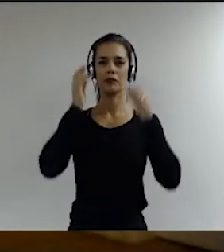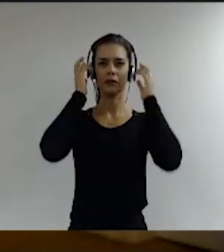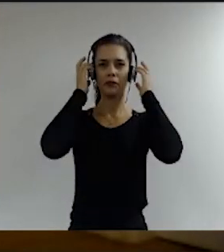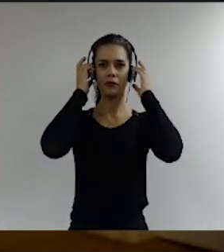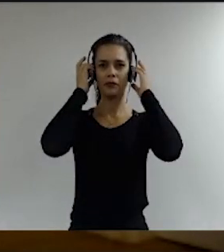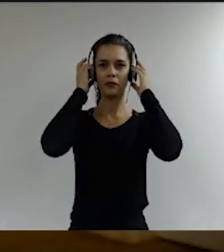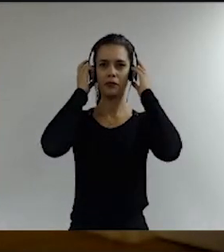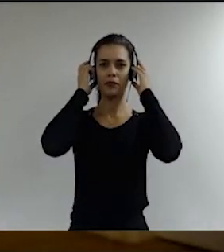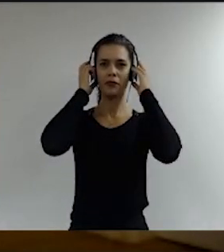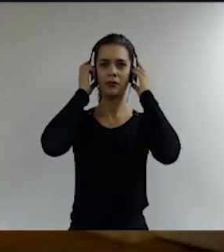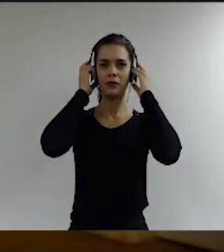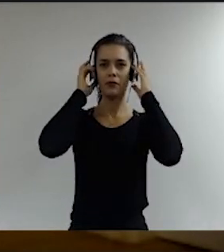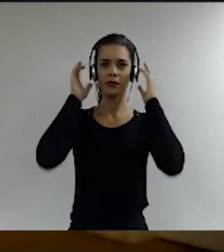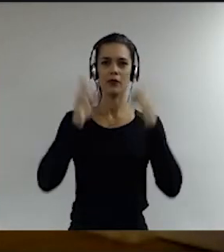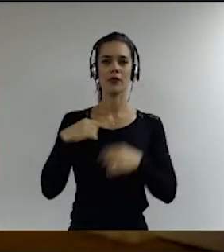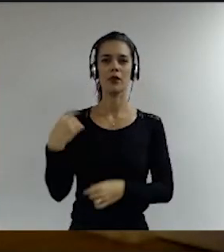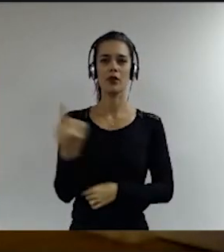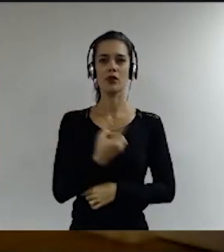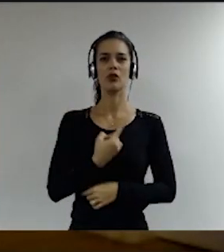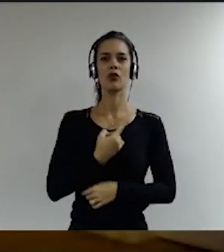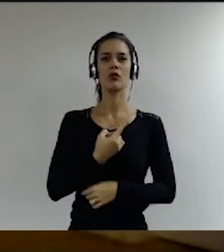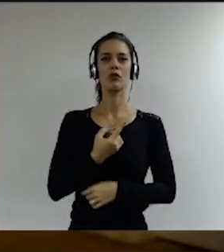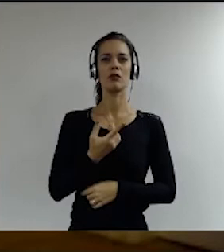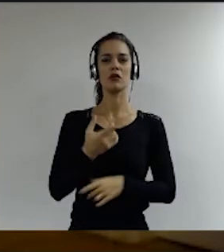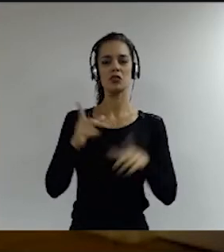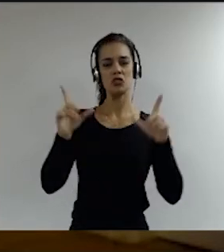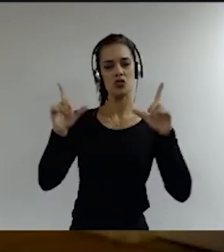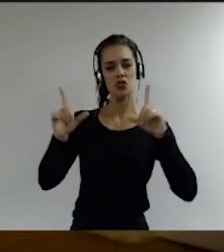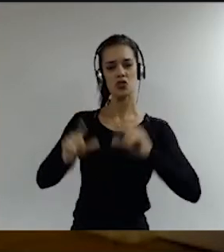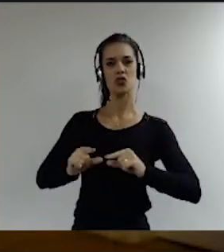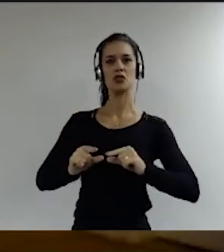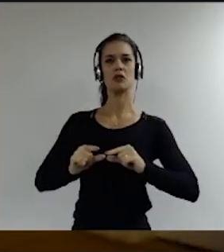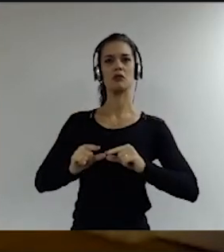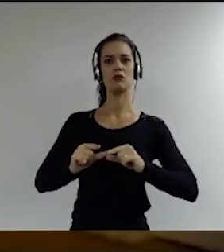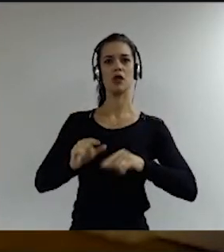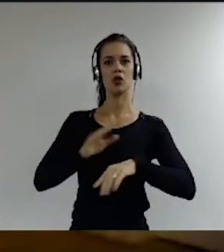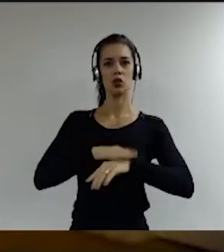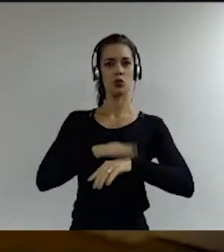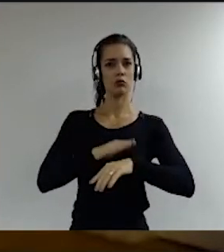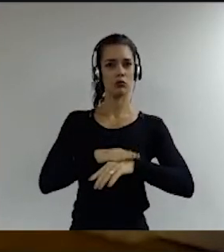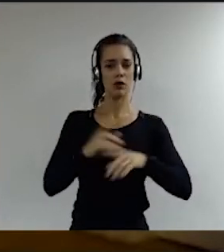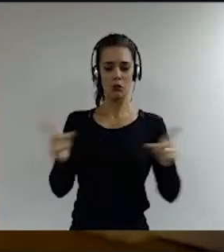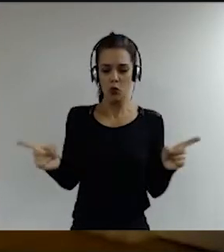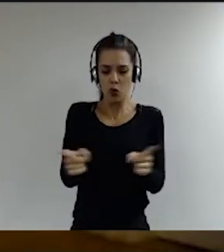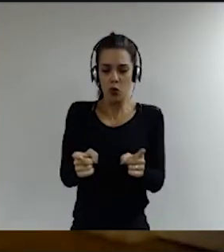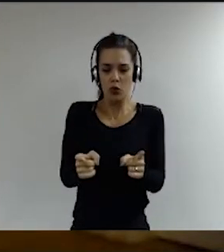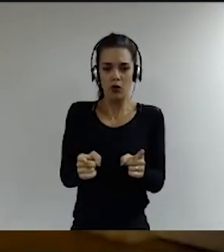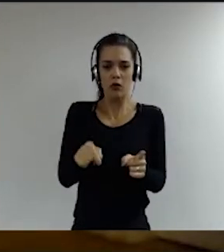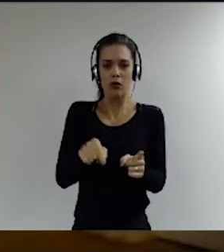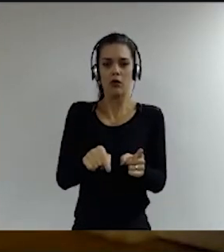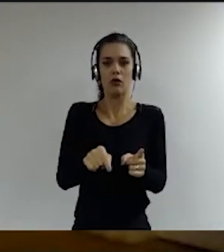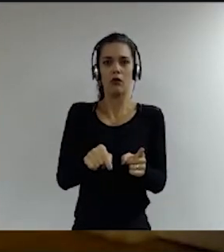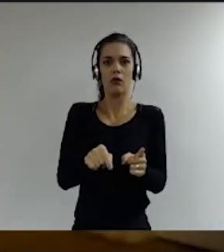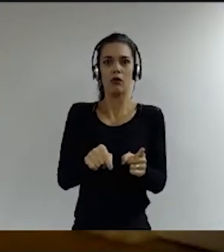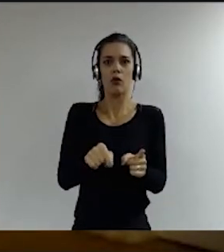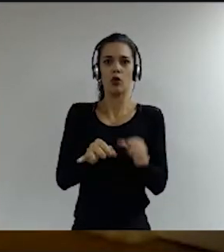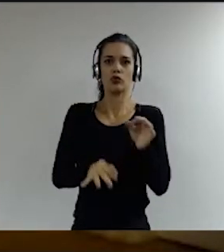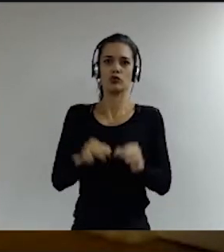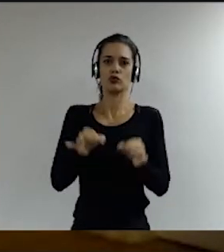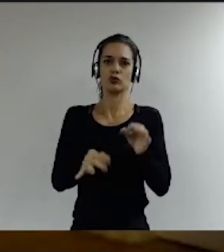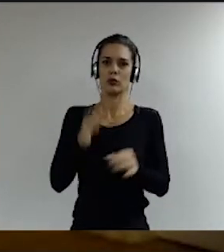que nós venhamos a suprimir, num espaço de tempo tão breve, os julgamentos